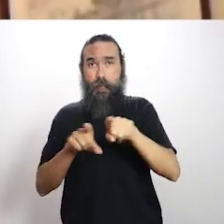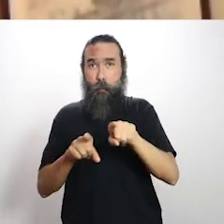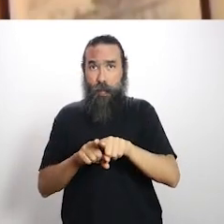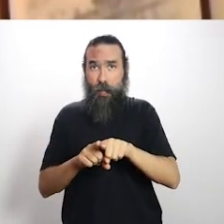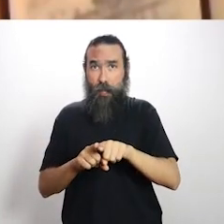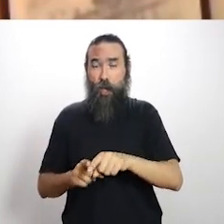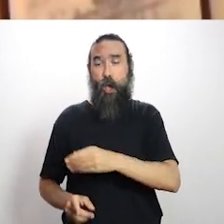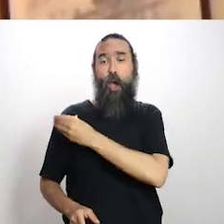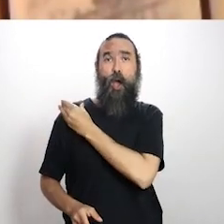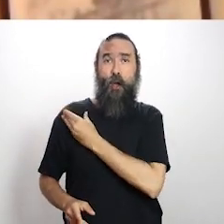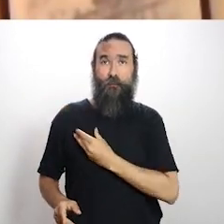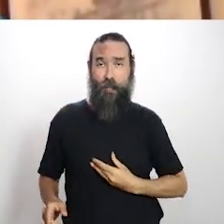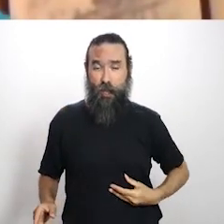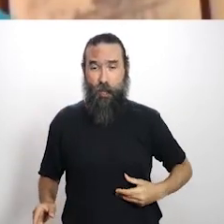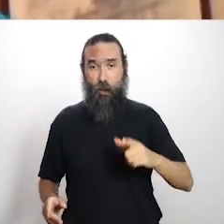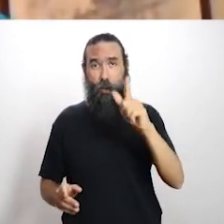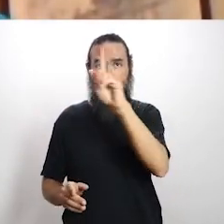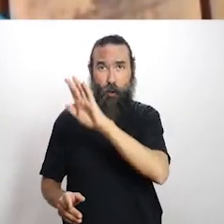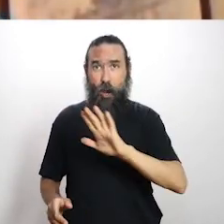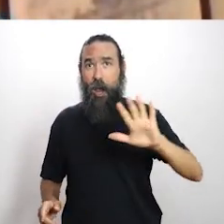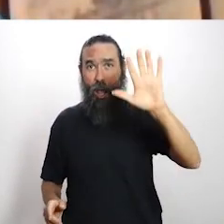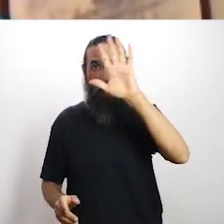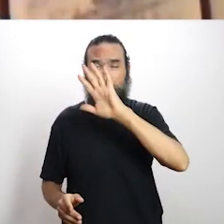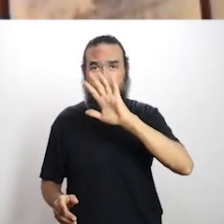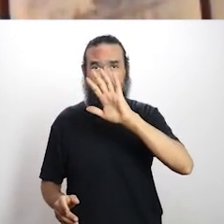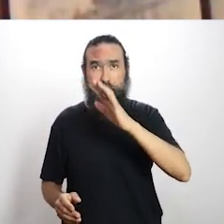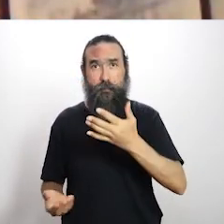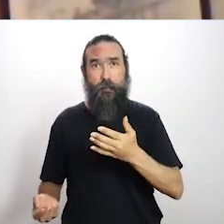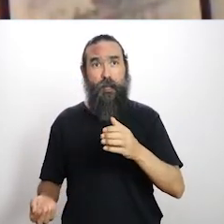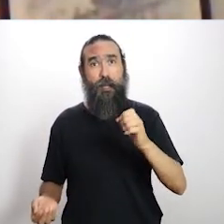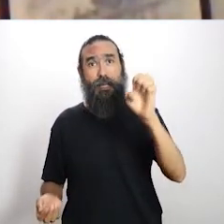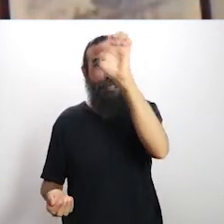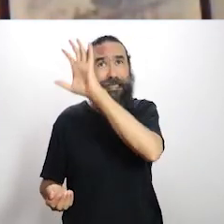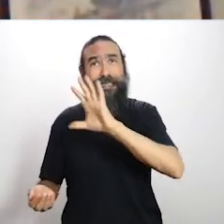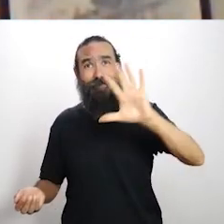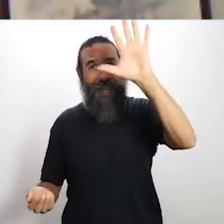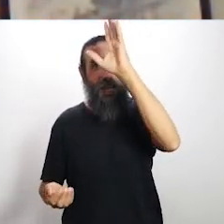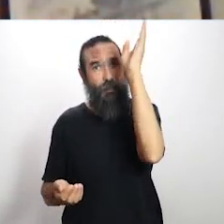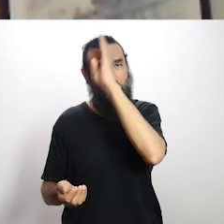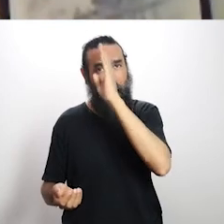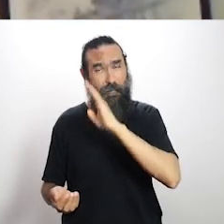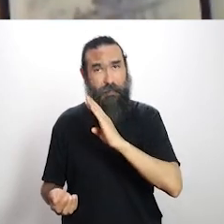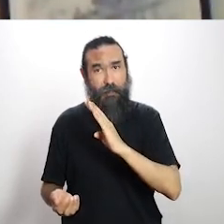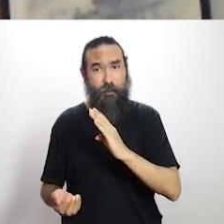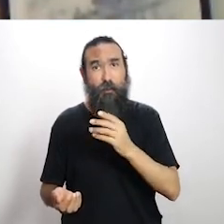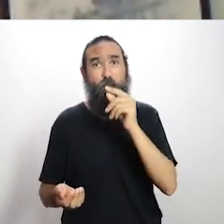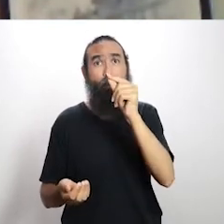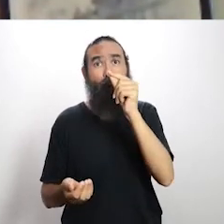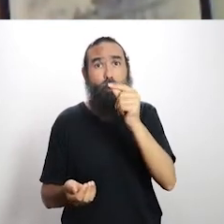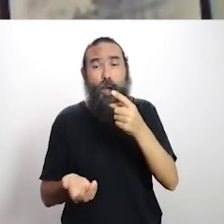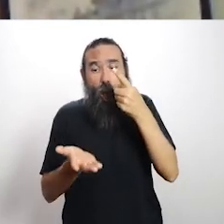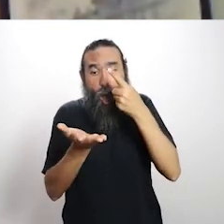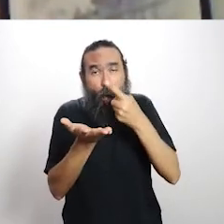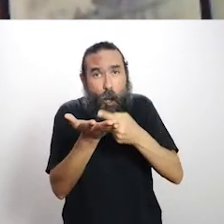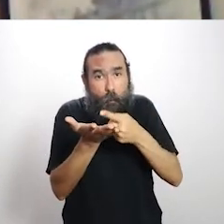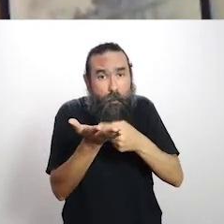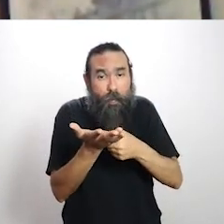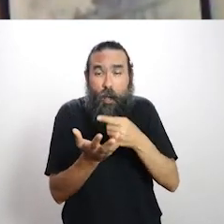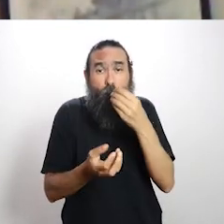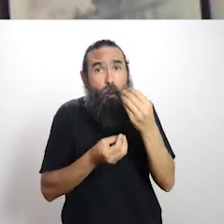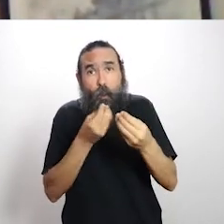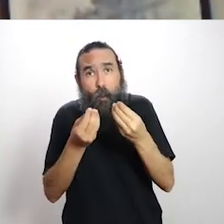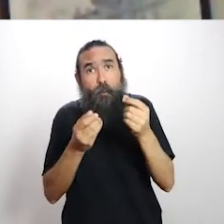espaço para município e renda com os estados na verdade os estados vão ter uma gordura muito